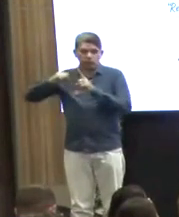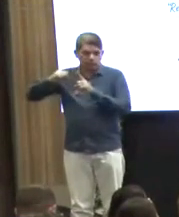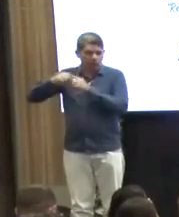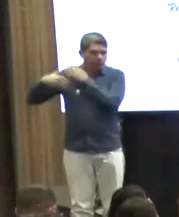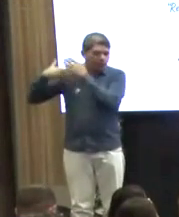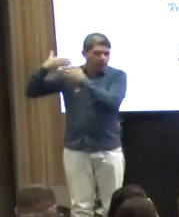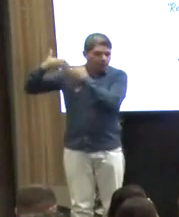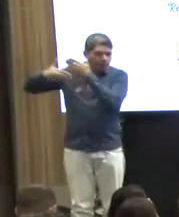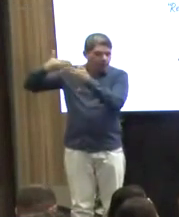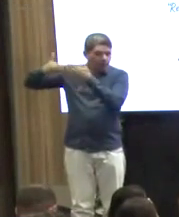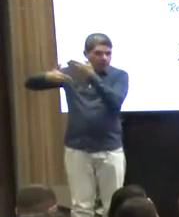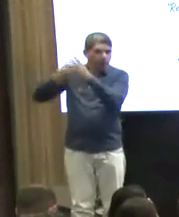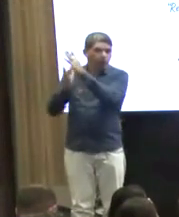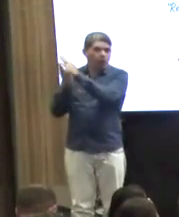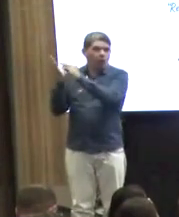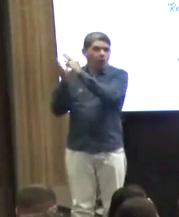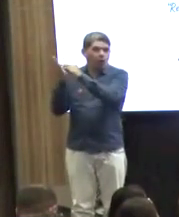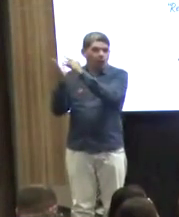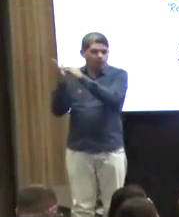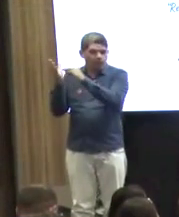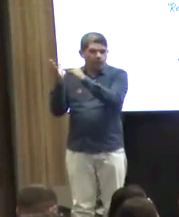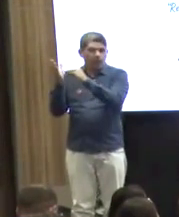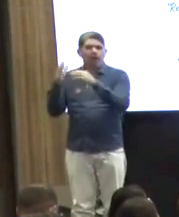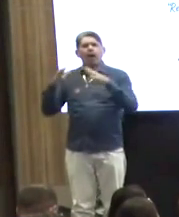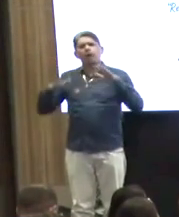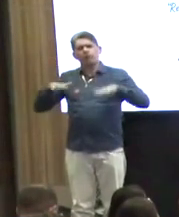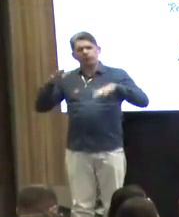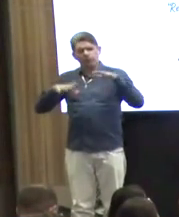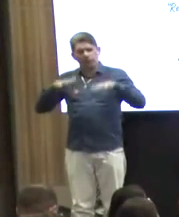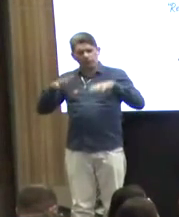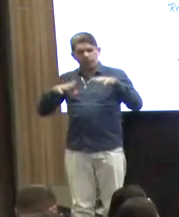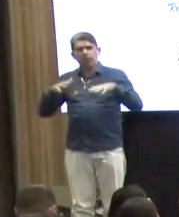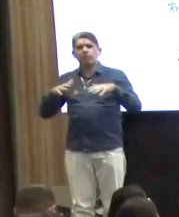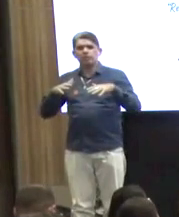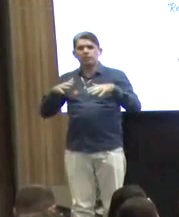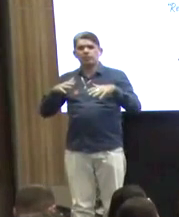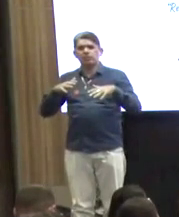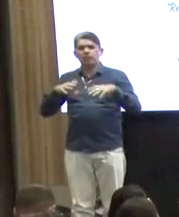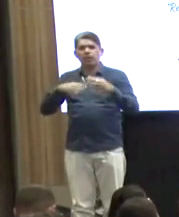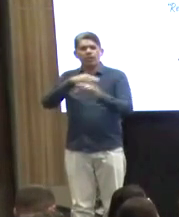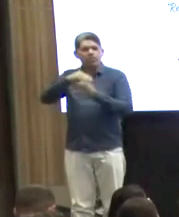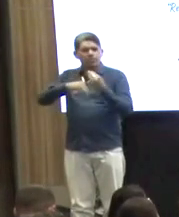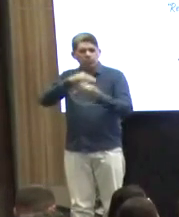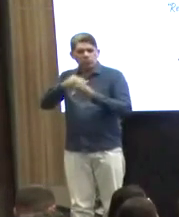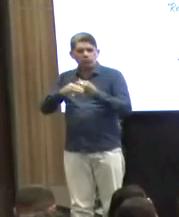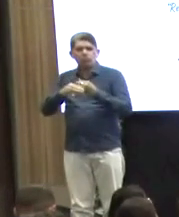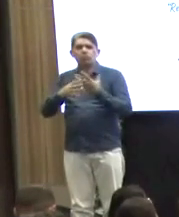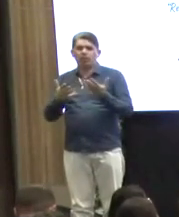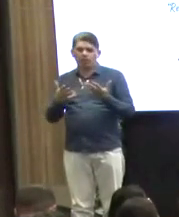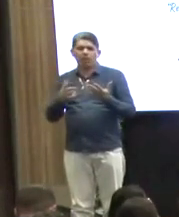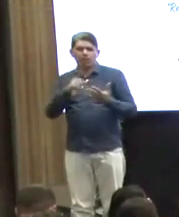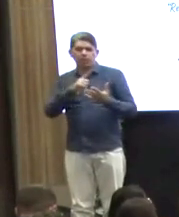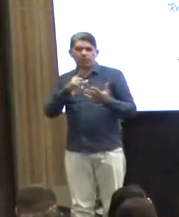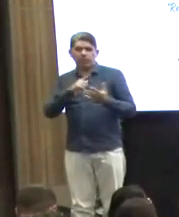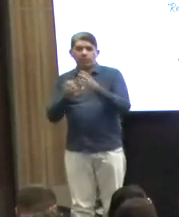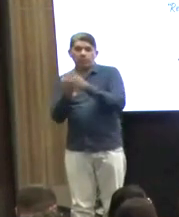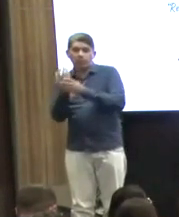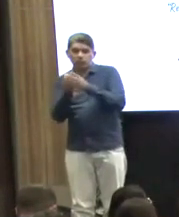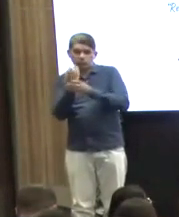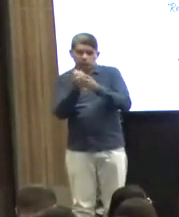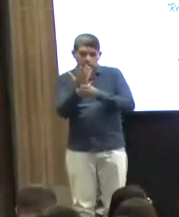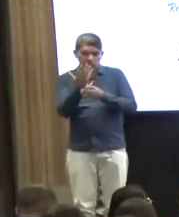grande confusão produzida, né, em torno do conceito de construção social, né, dizendo que quem fala em construção social